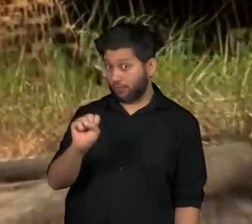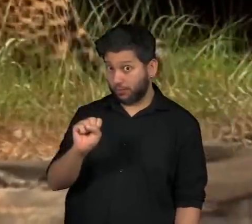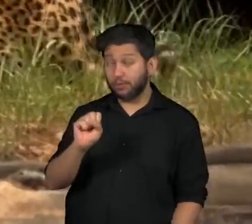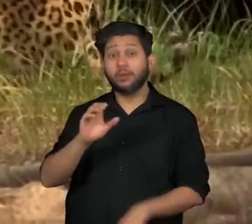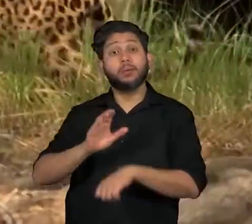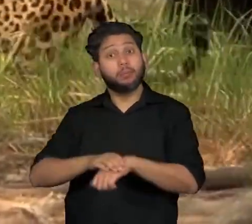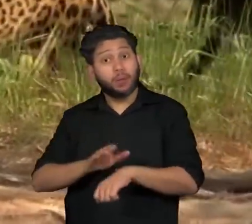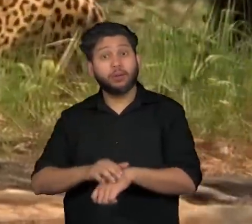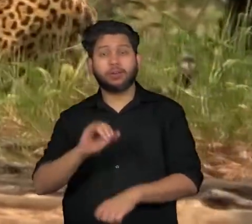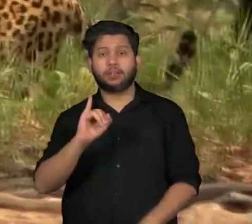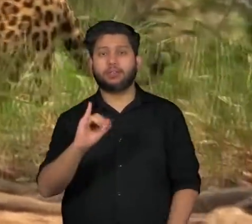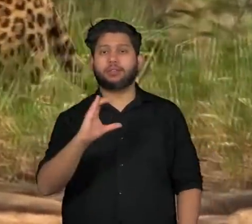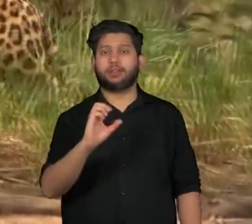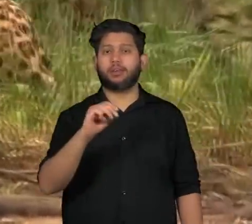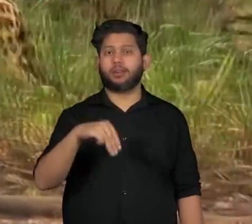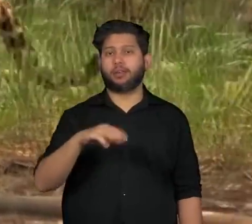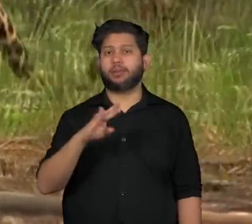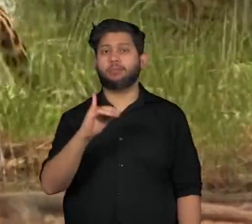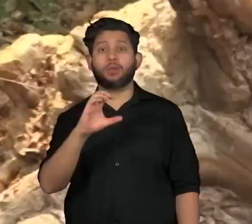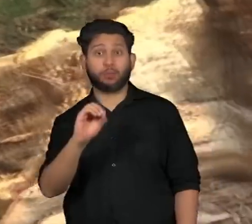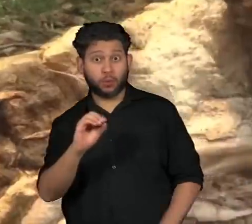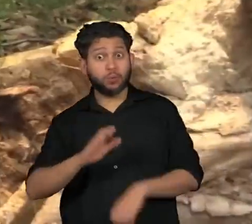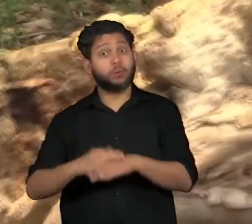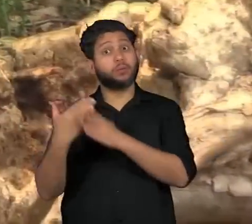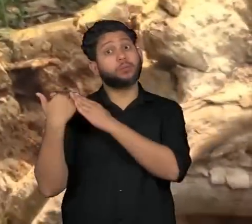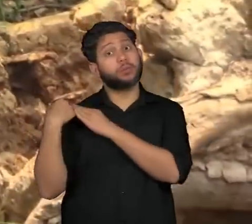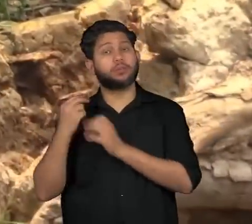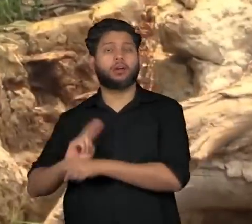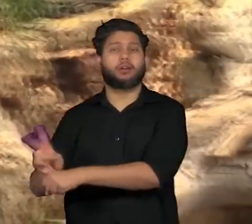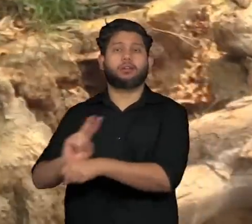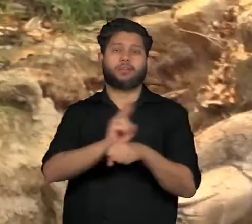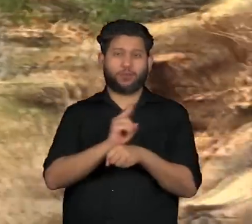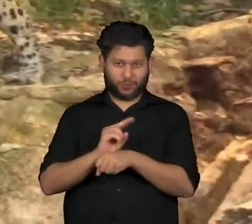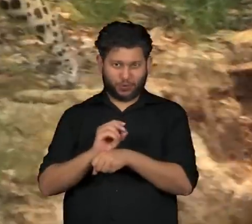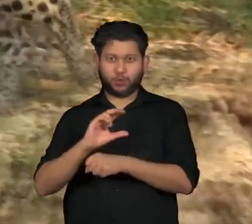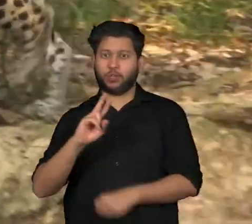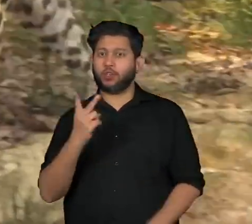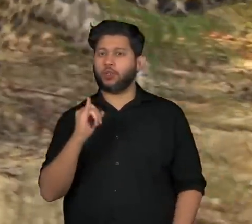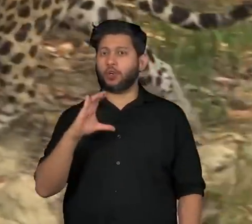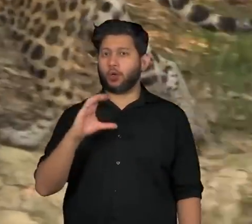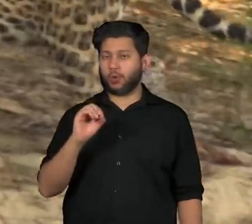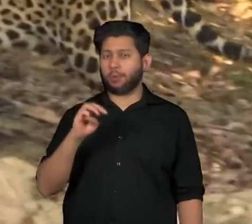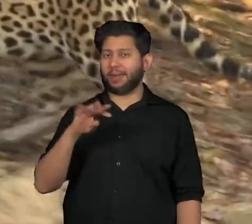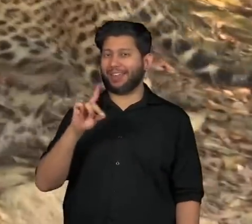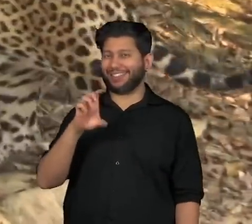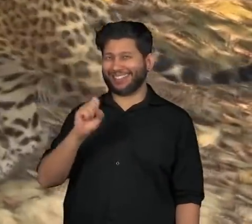Instituto Chico Mendes de Conservação da Biodiversidade, o ICMBio.